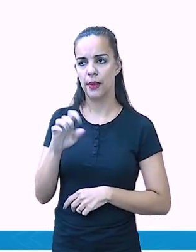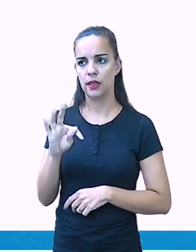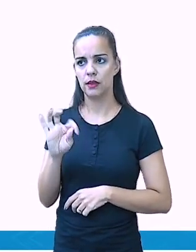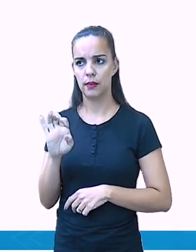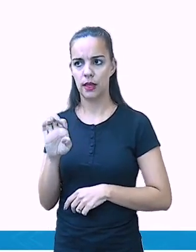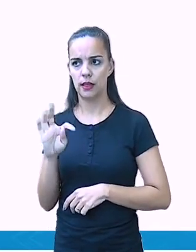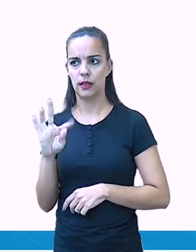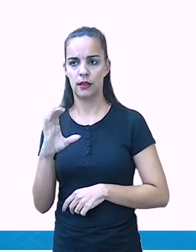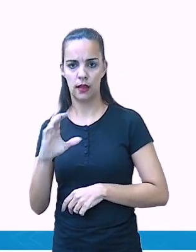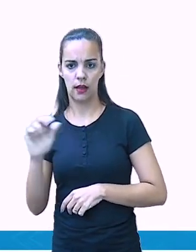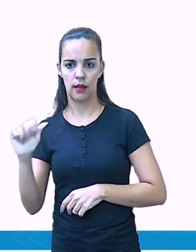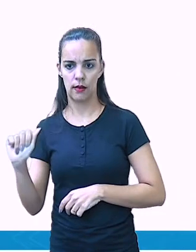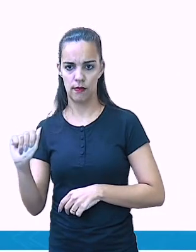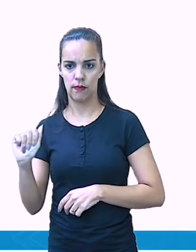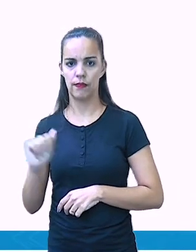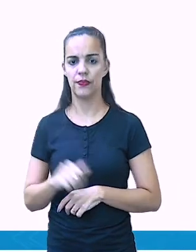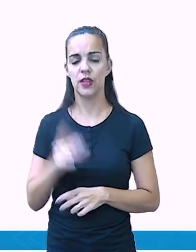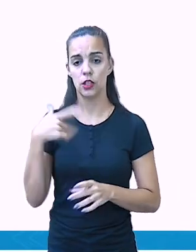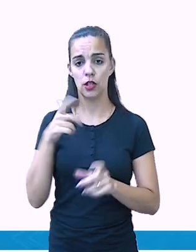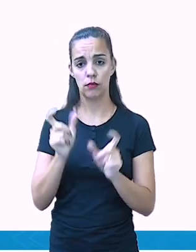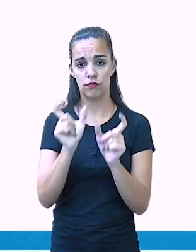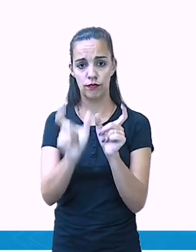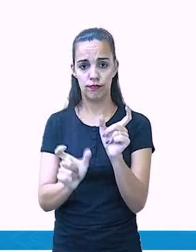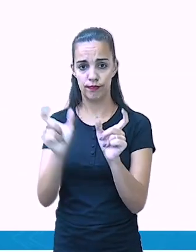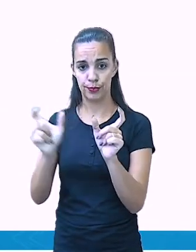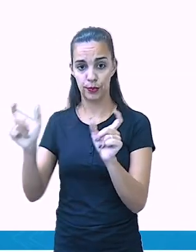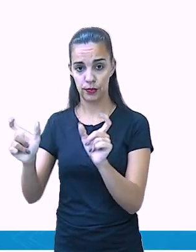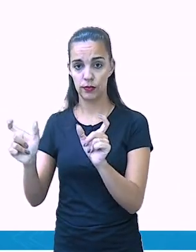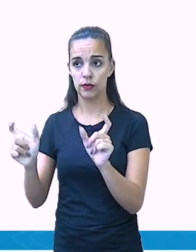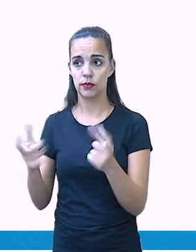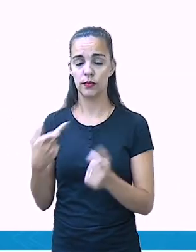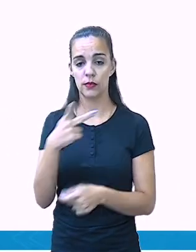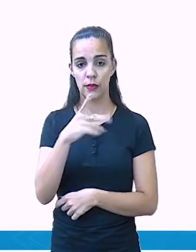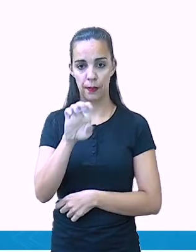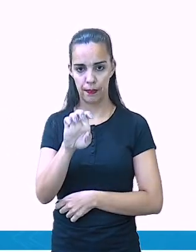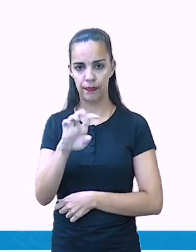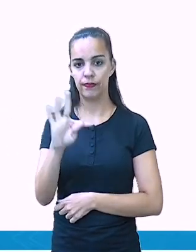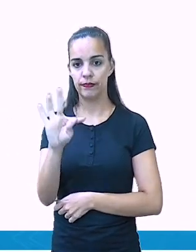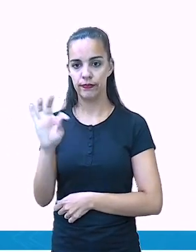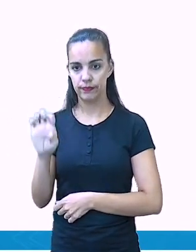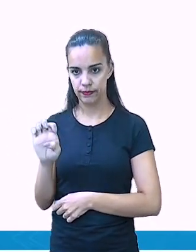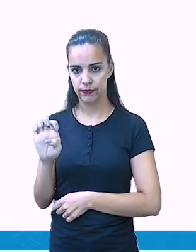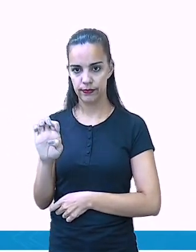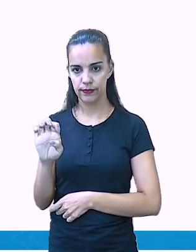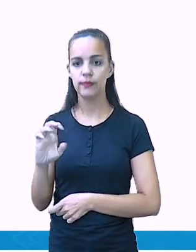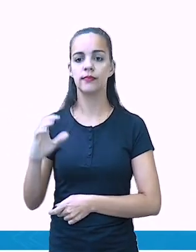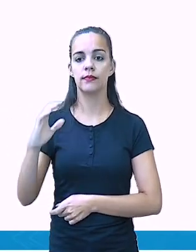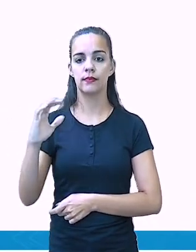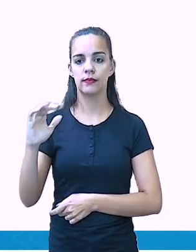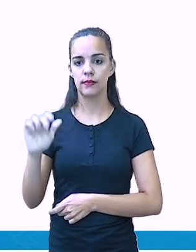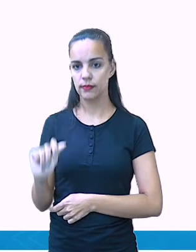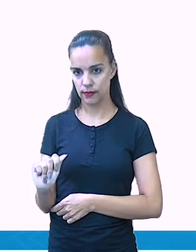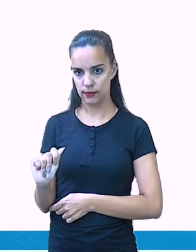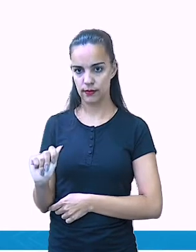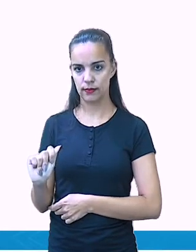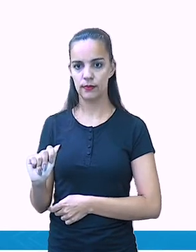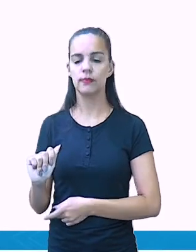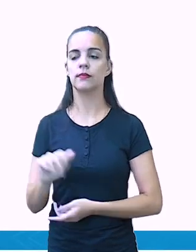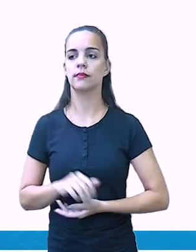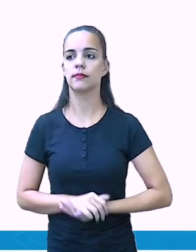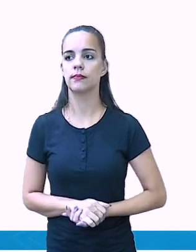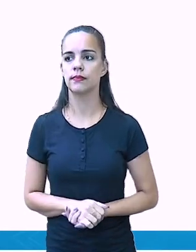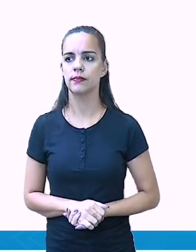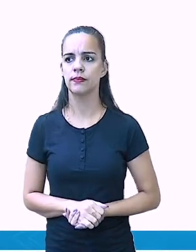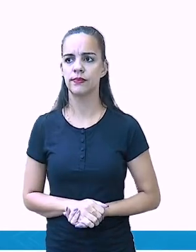e separa em sílabas. Olha lá, pé, te, ca.